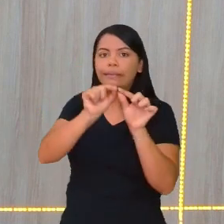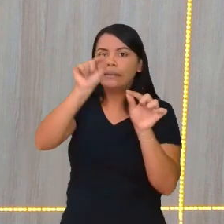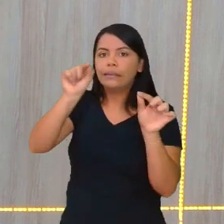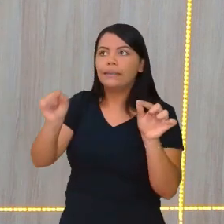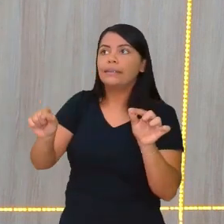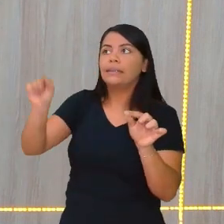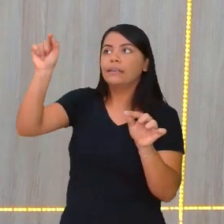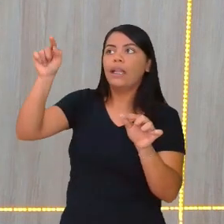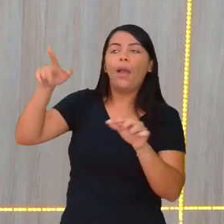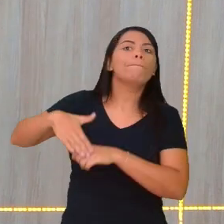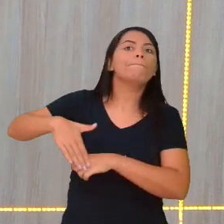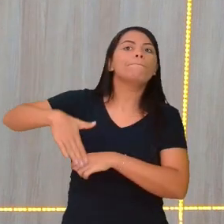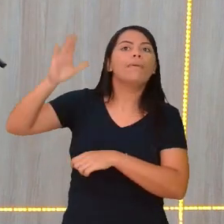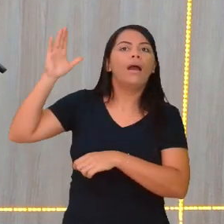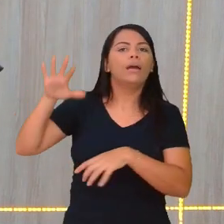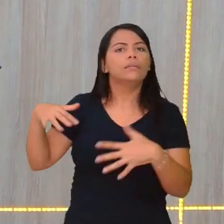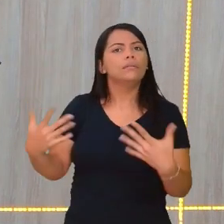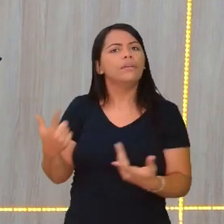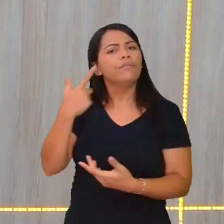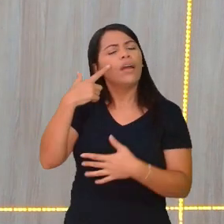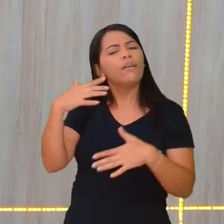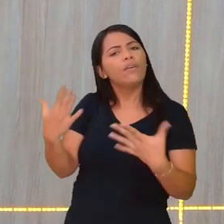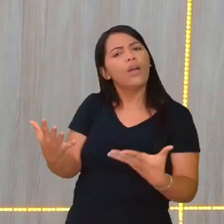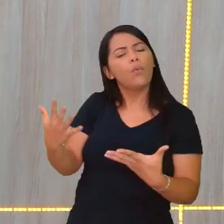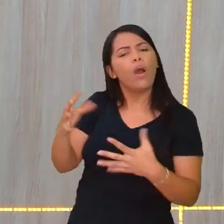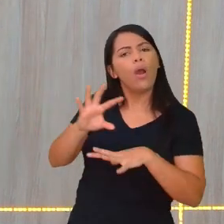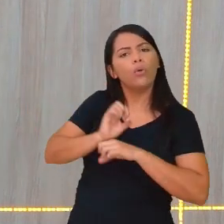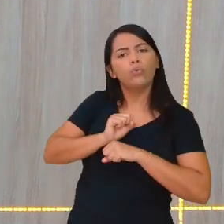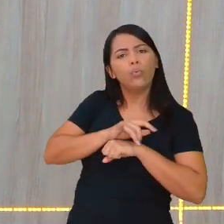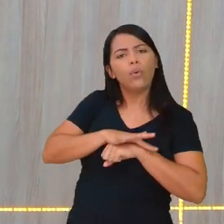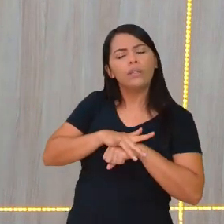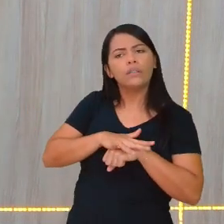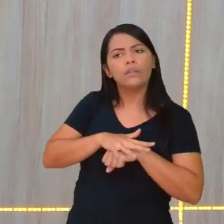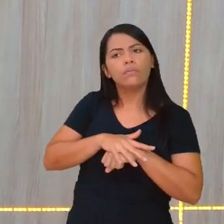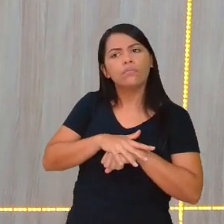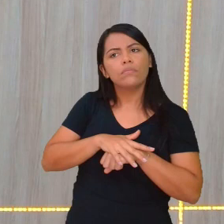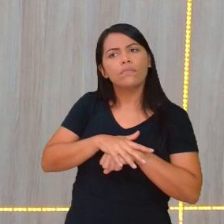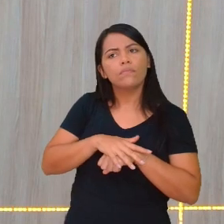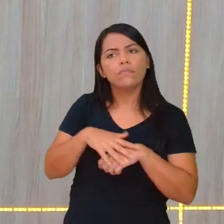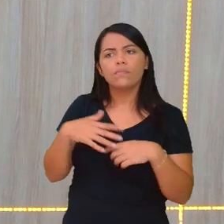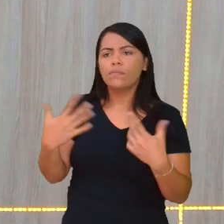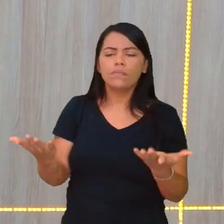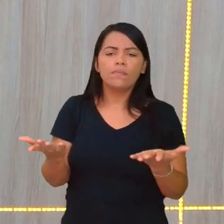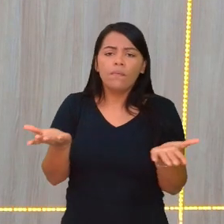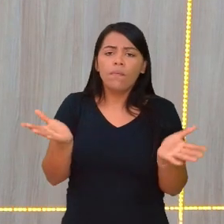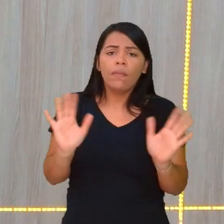Não vai olhar o caso de dengue? Não. Por quê? Porque o de maior